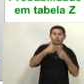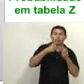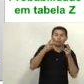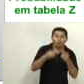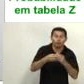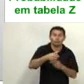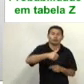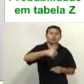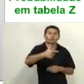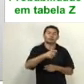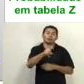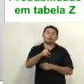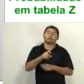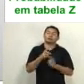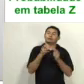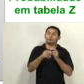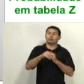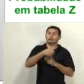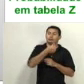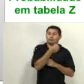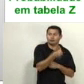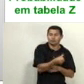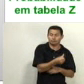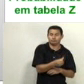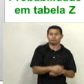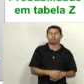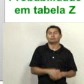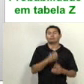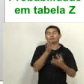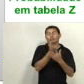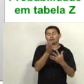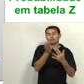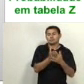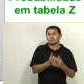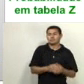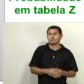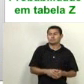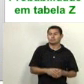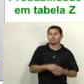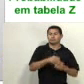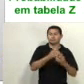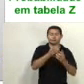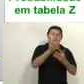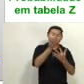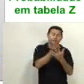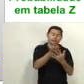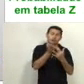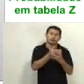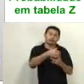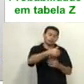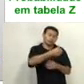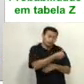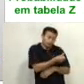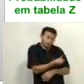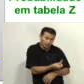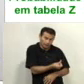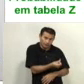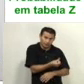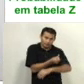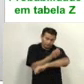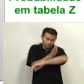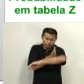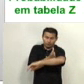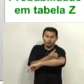quero x igual a 6, né? Eu quero entre 6 e 12, o que eu quero? Essa área aqui rabiscada.